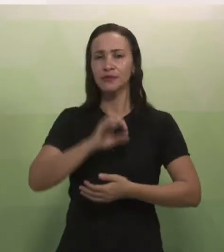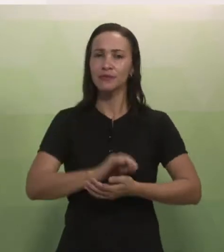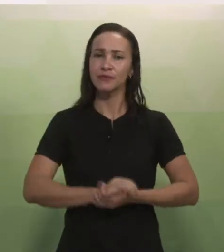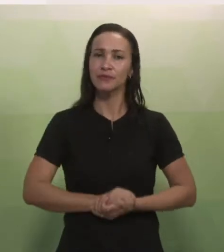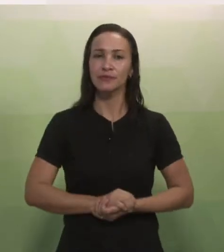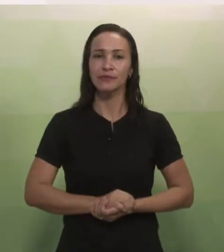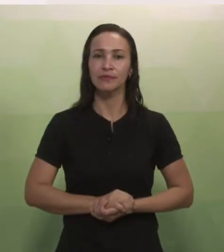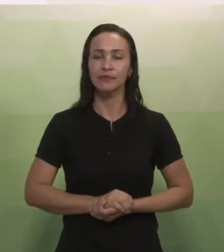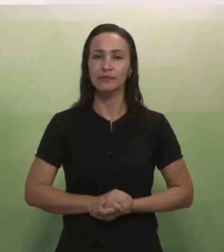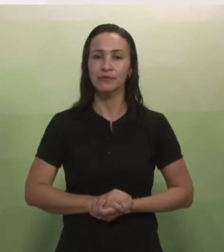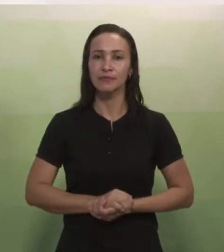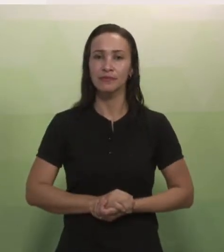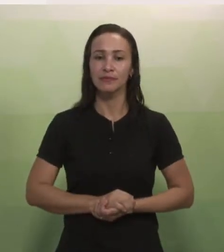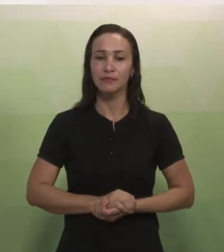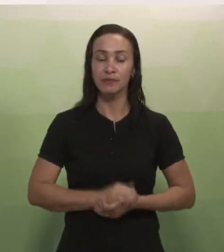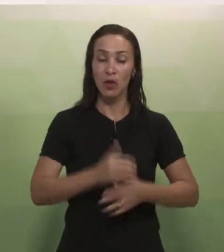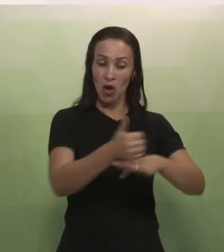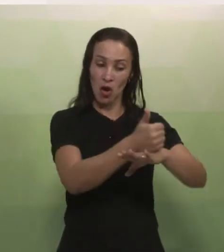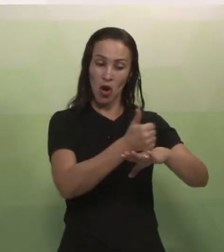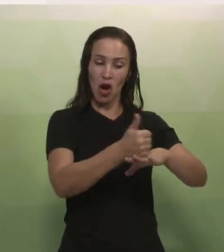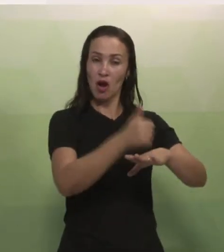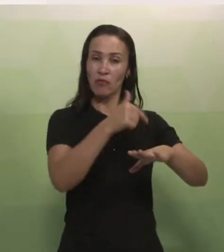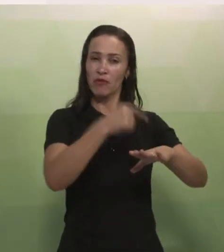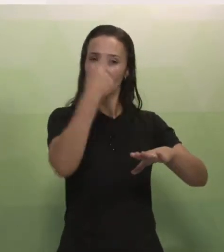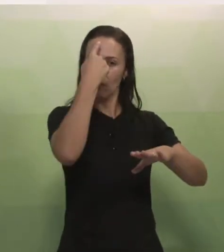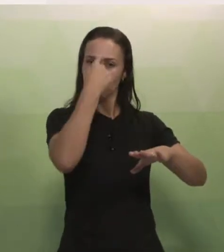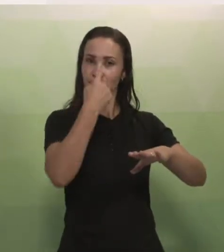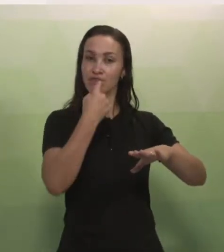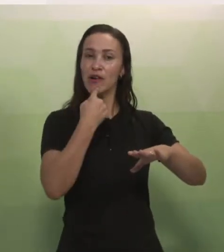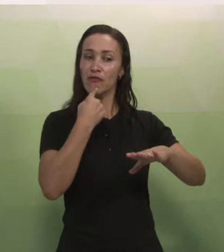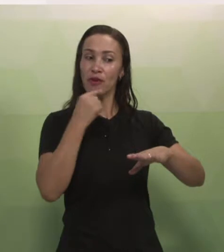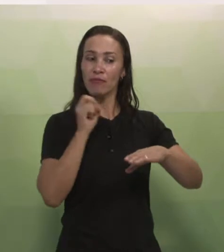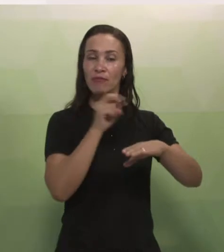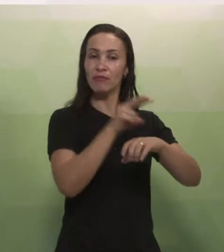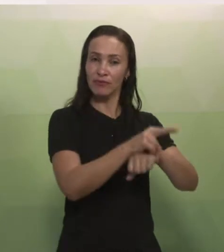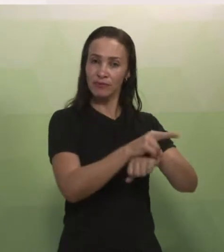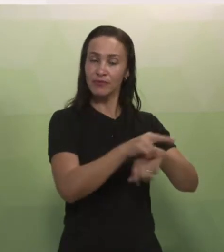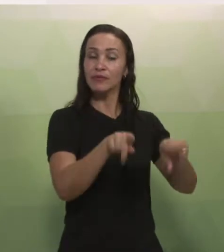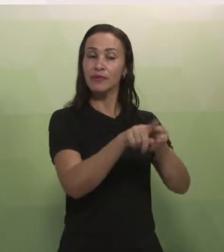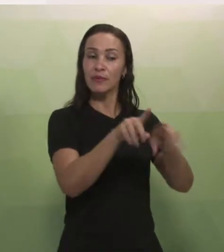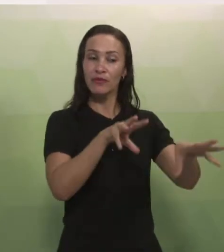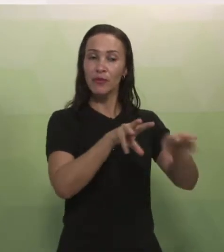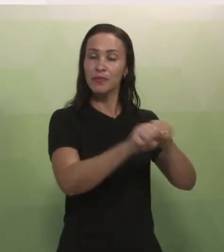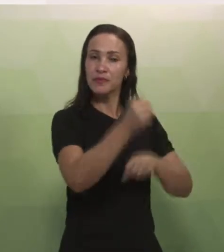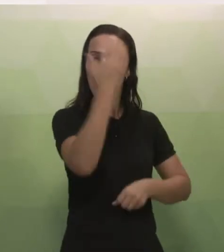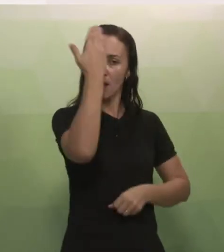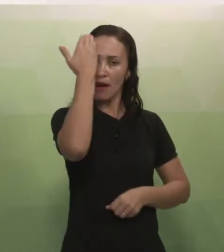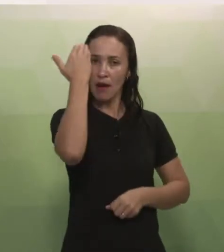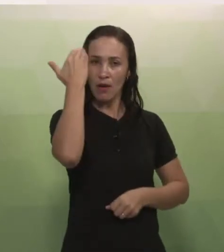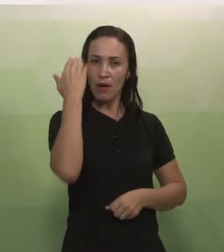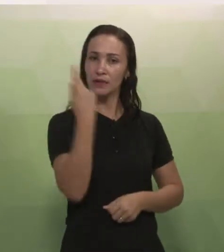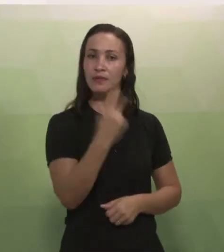perfil do profissional egresso e a formação do